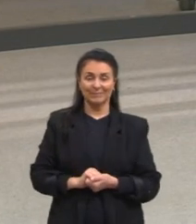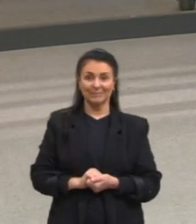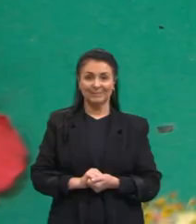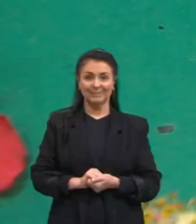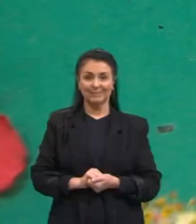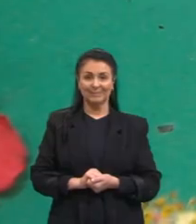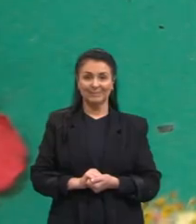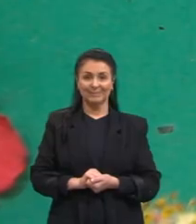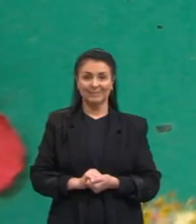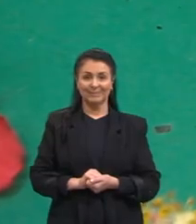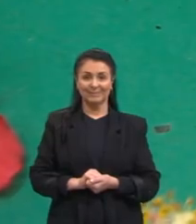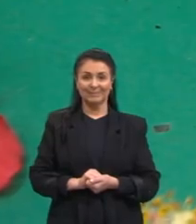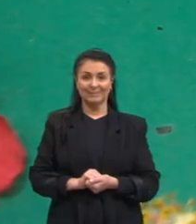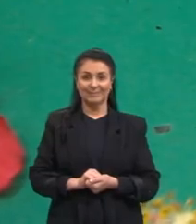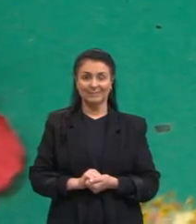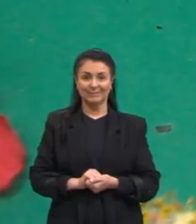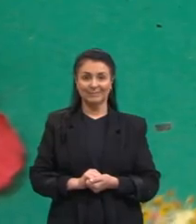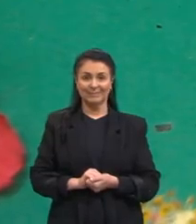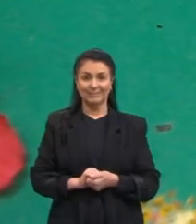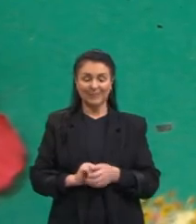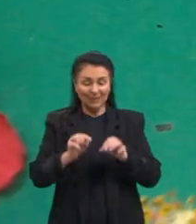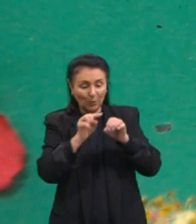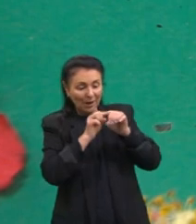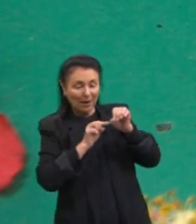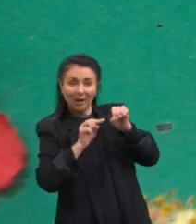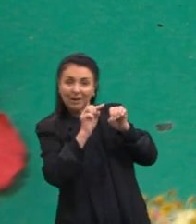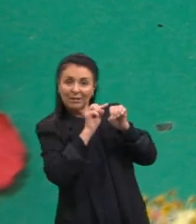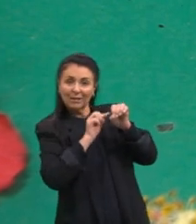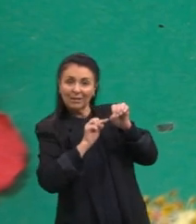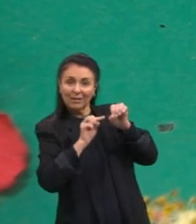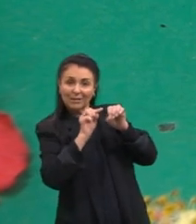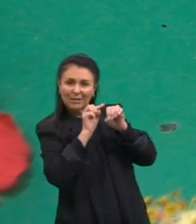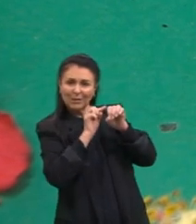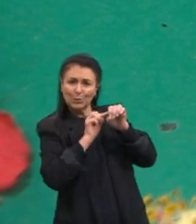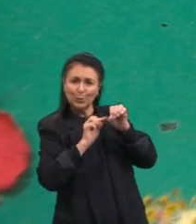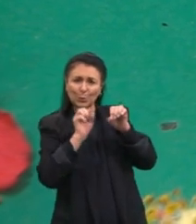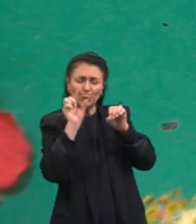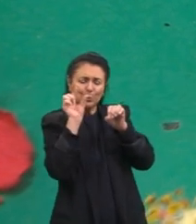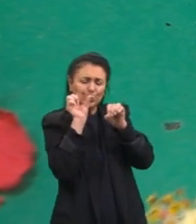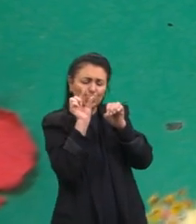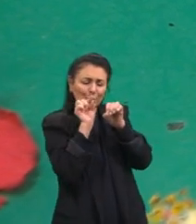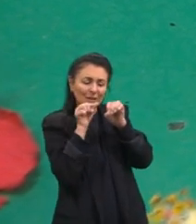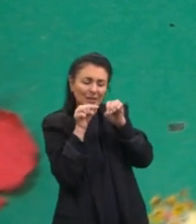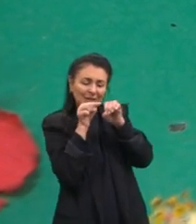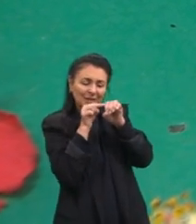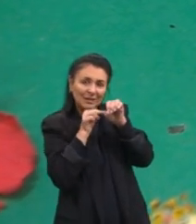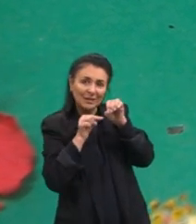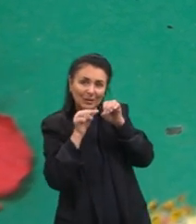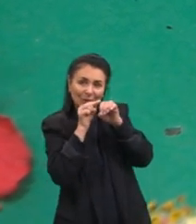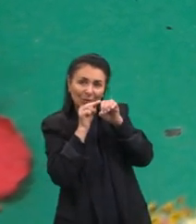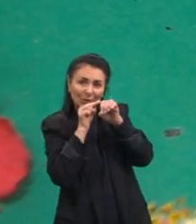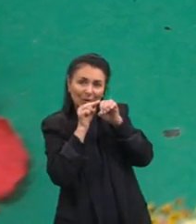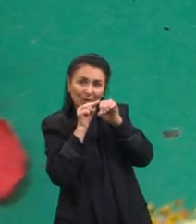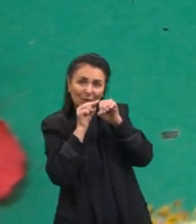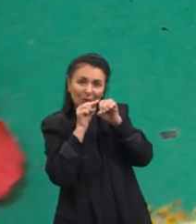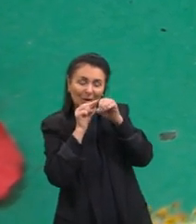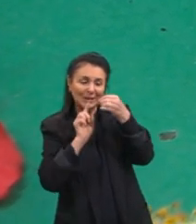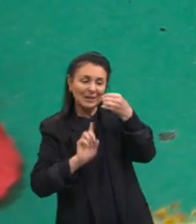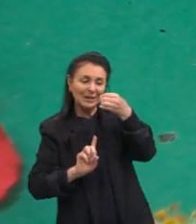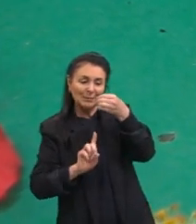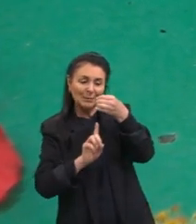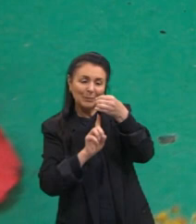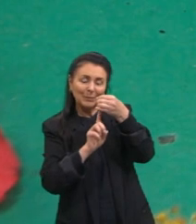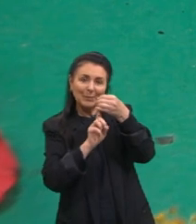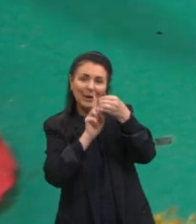e tem um canal Zinho bem fininho aqui ó no YouTube se você consegue